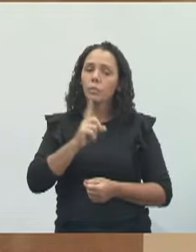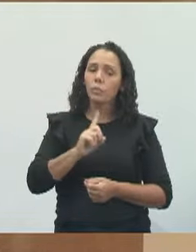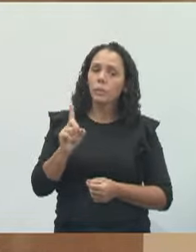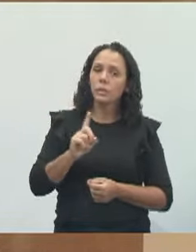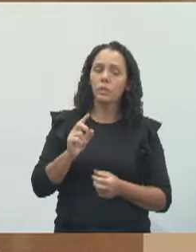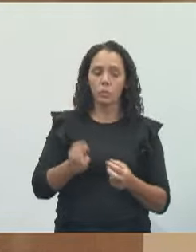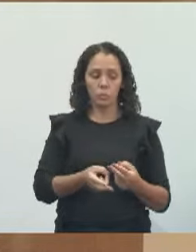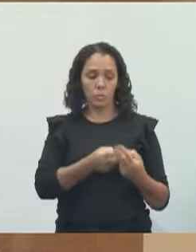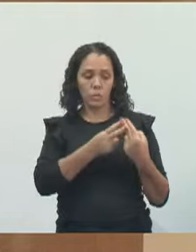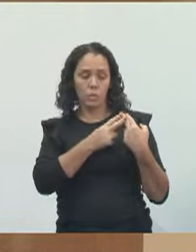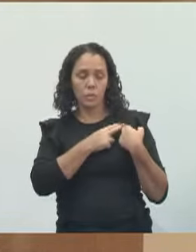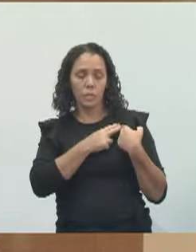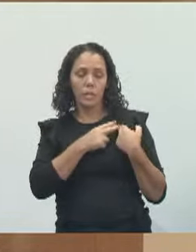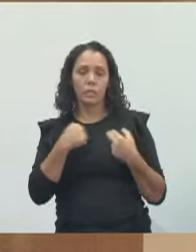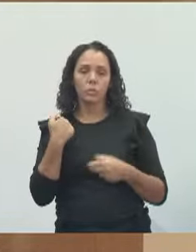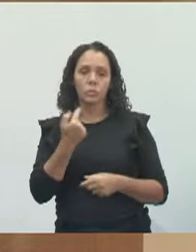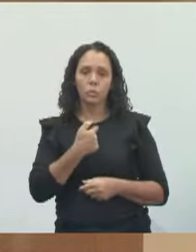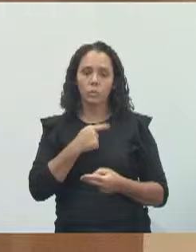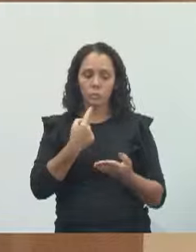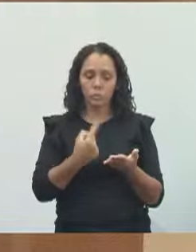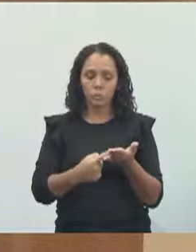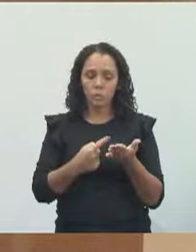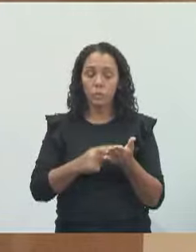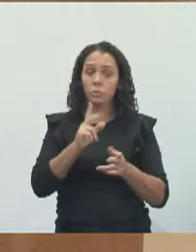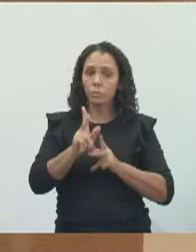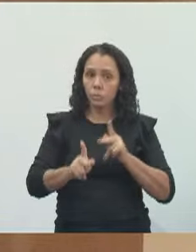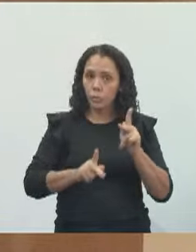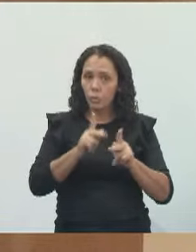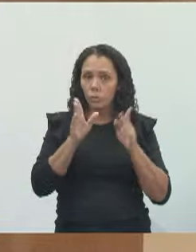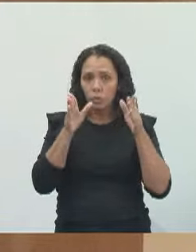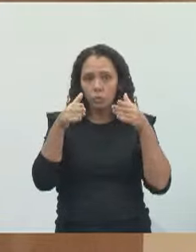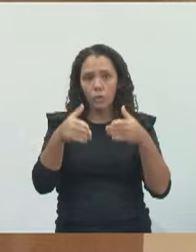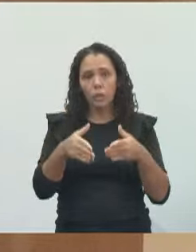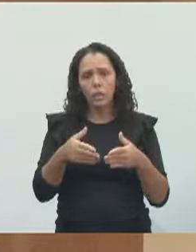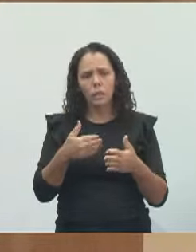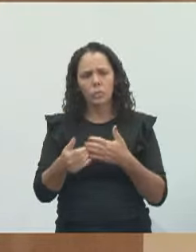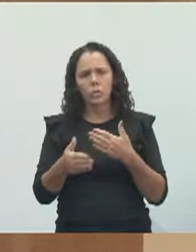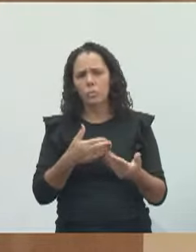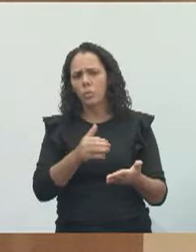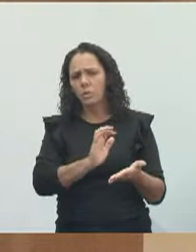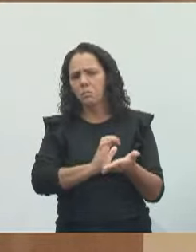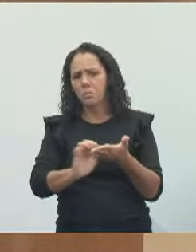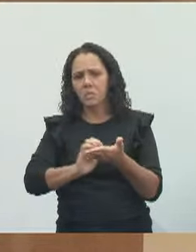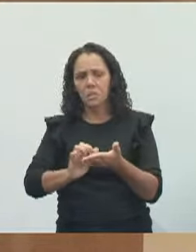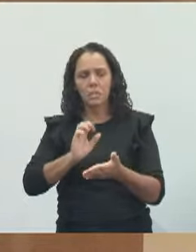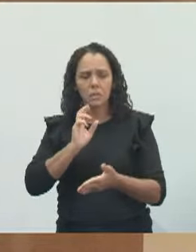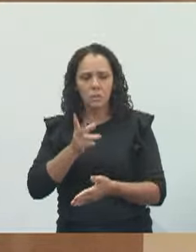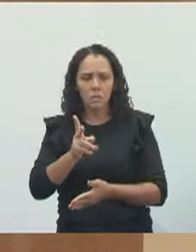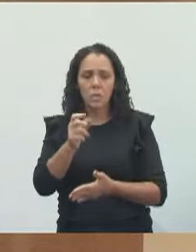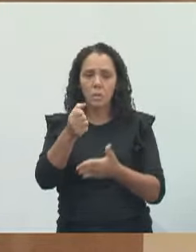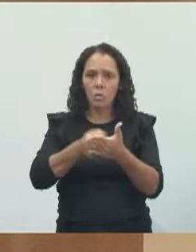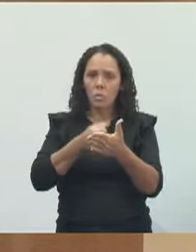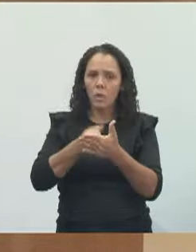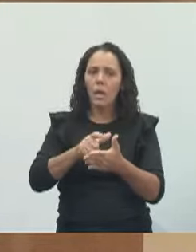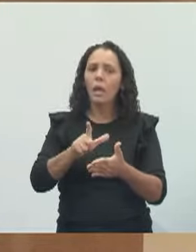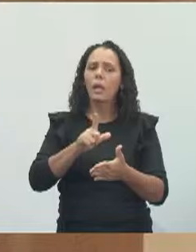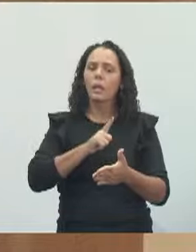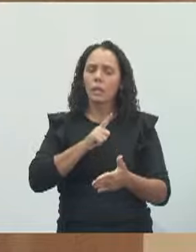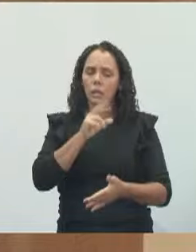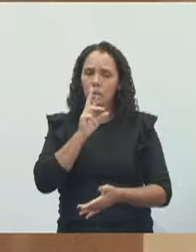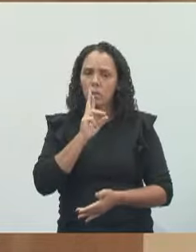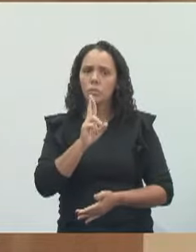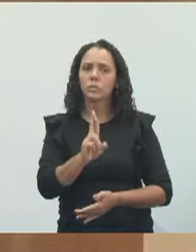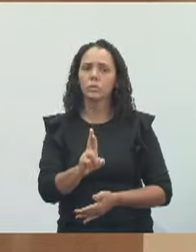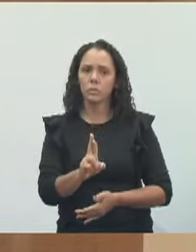é com o povo, quaisquer que seja a secretaria, se tiver problema, a gente vai cobrar, né, e vai querer ver resultado. Estamos cobrando